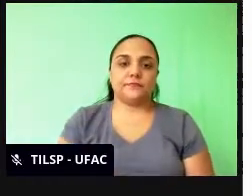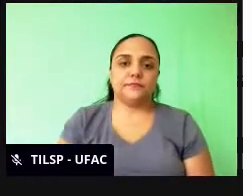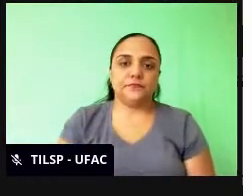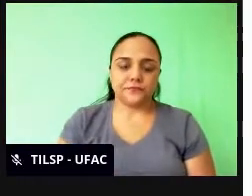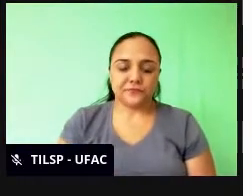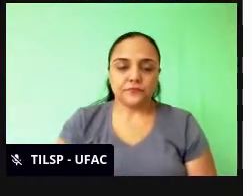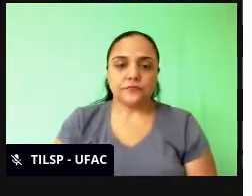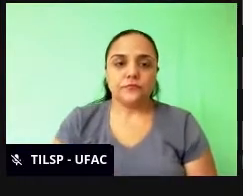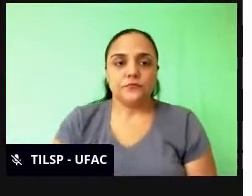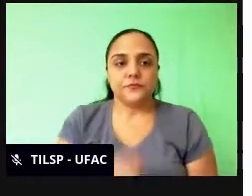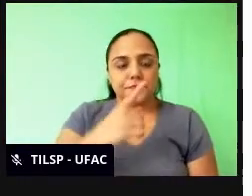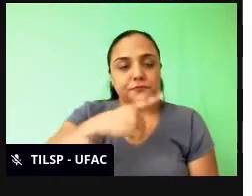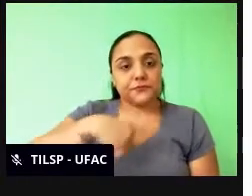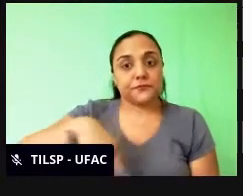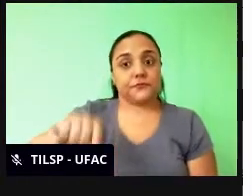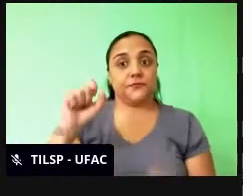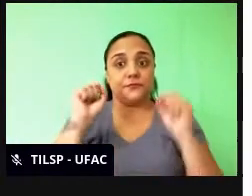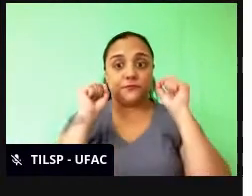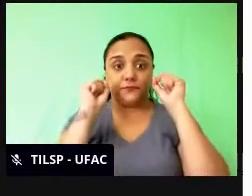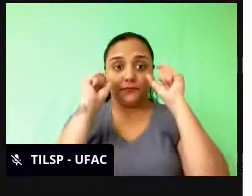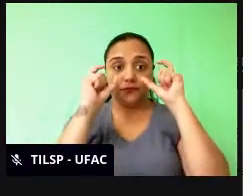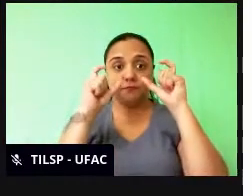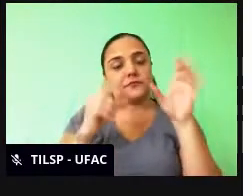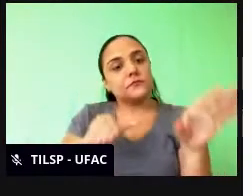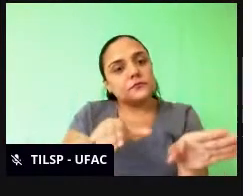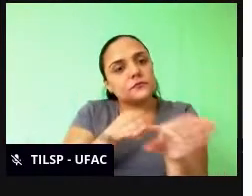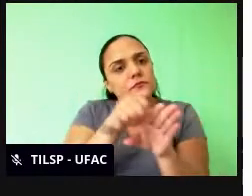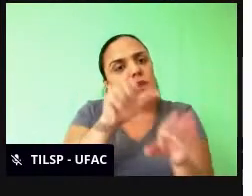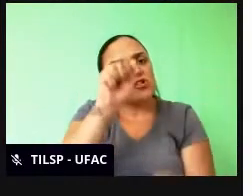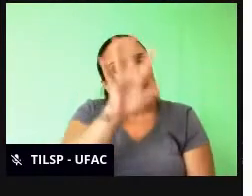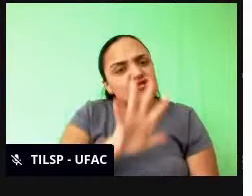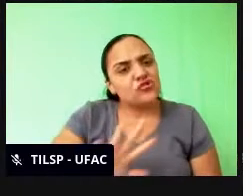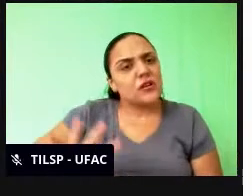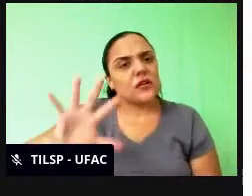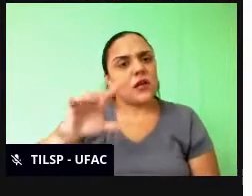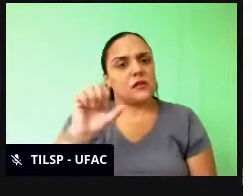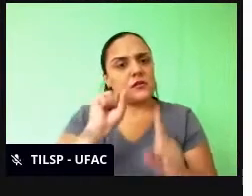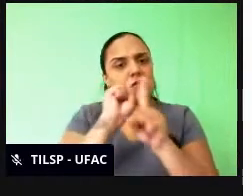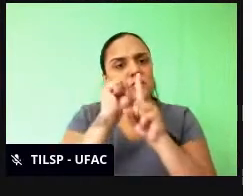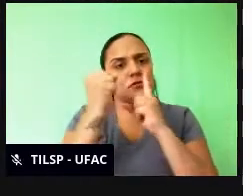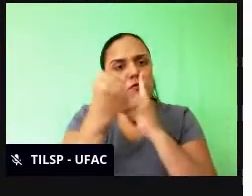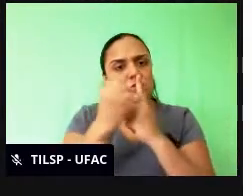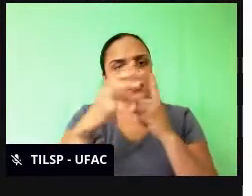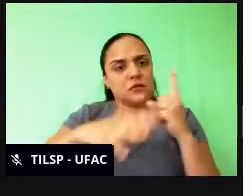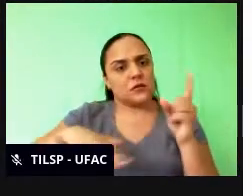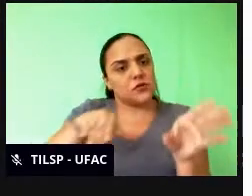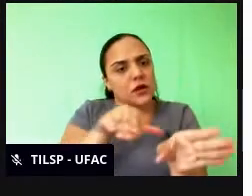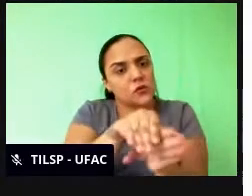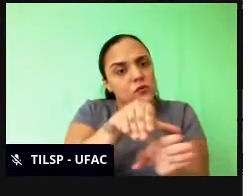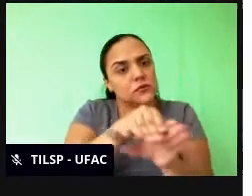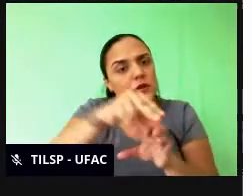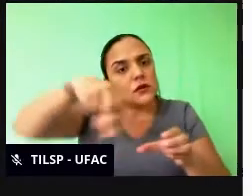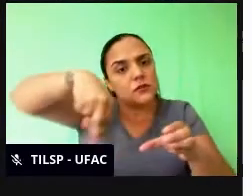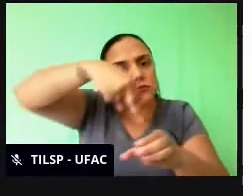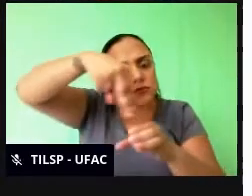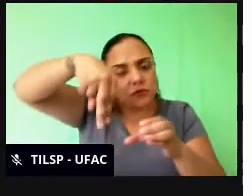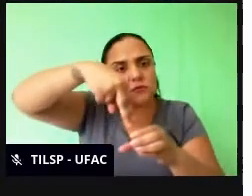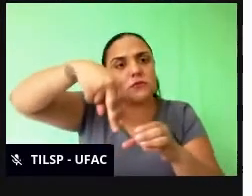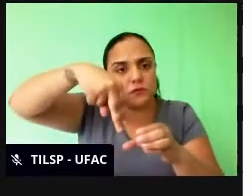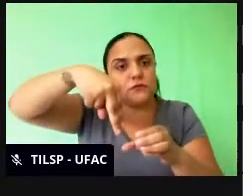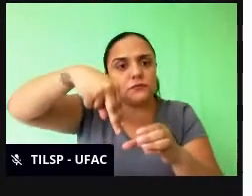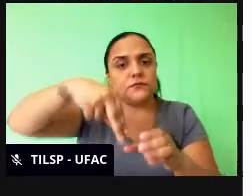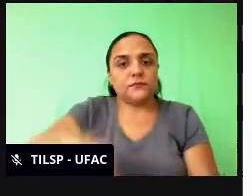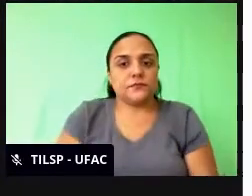Vejam que isso são recomendações gerais da Sociedade Internacional de Nutrição Esportiva. Mas quando a